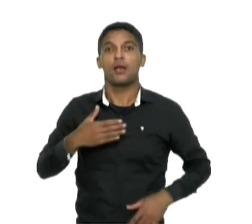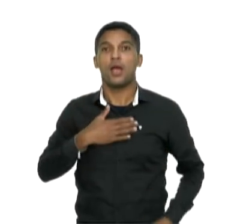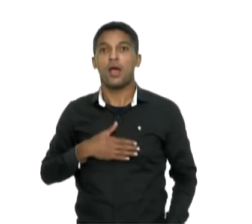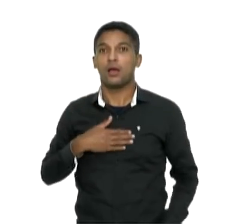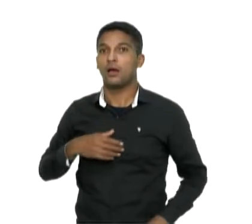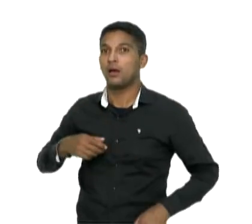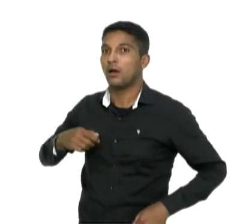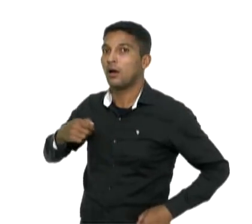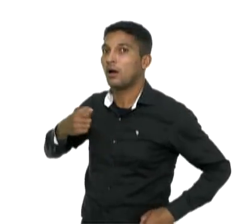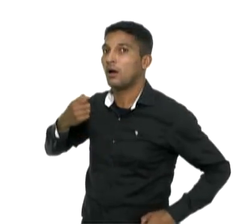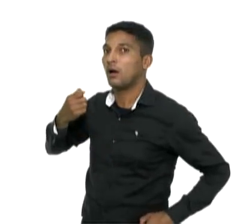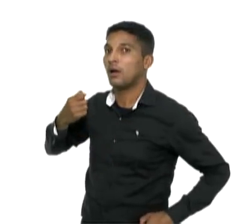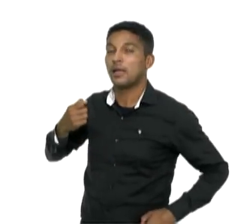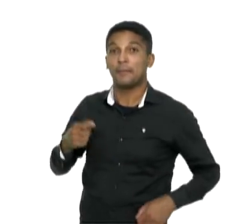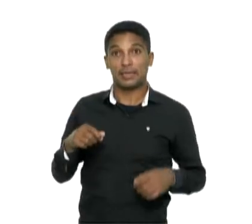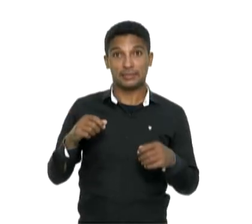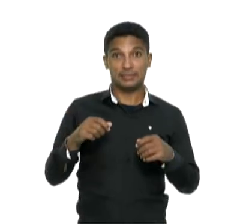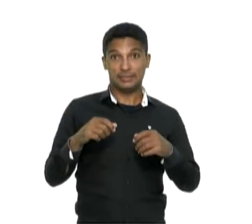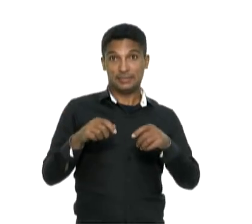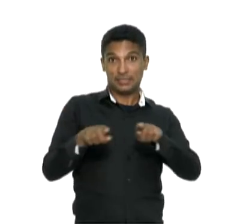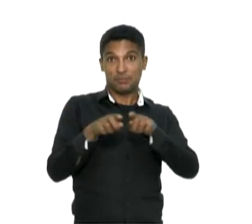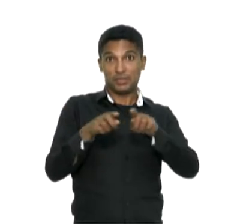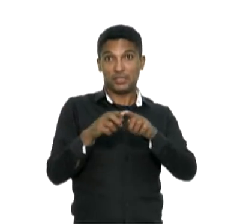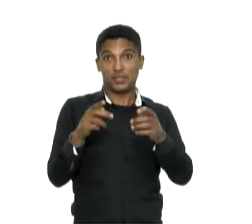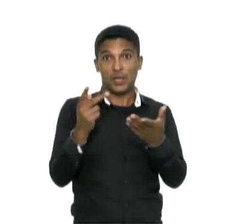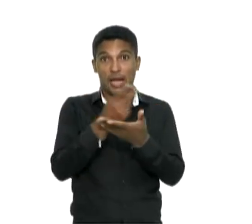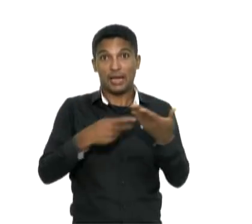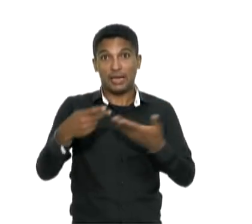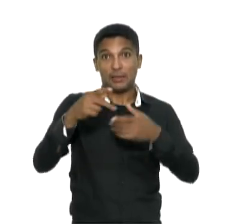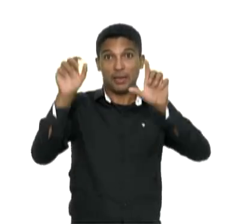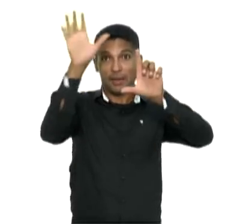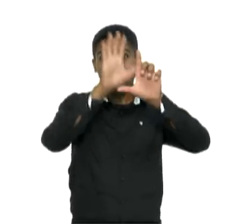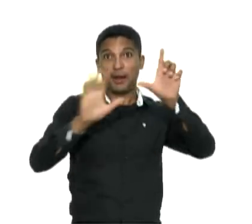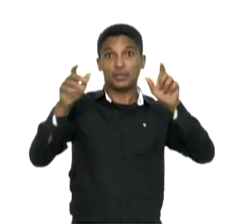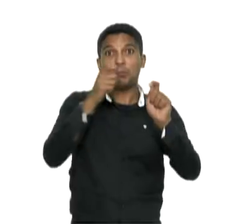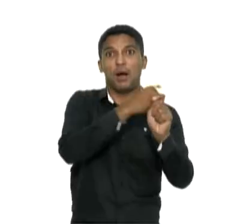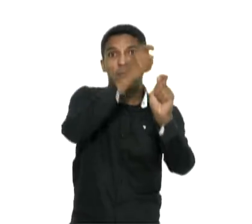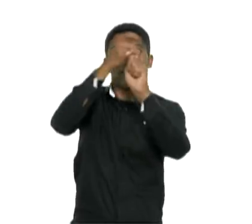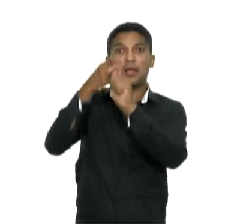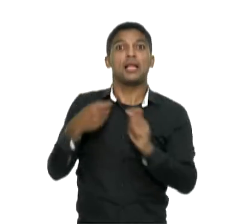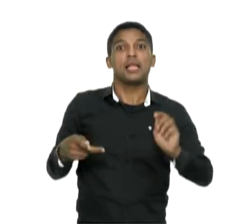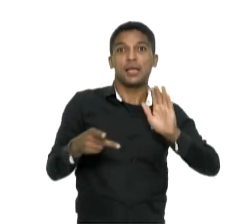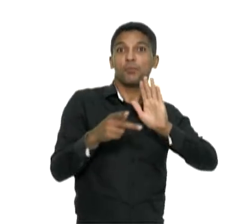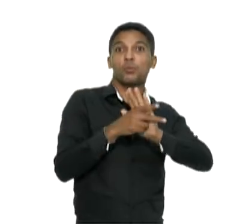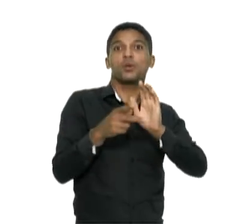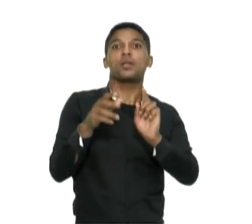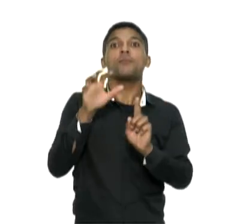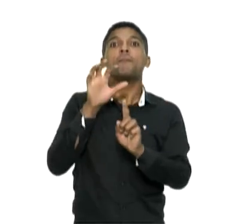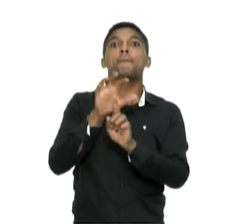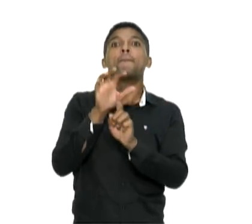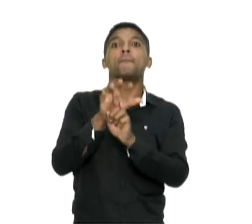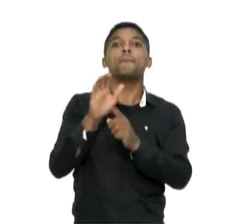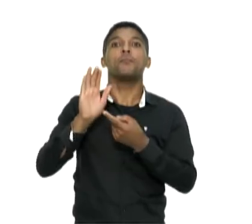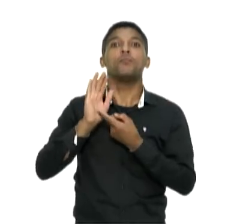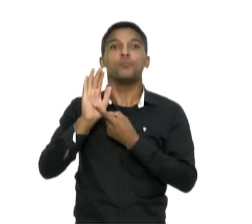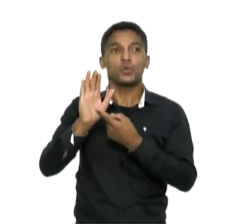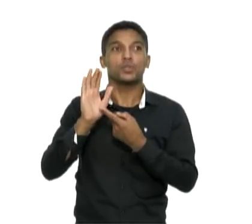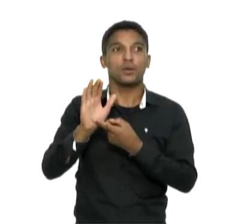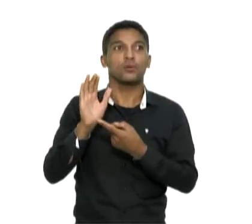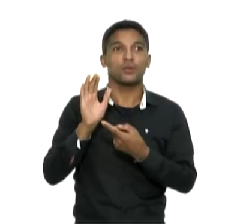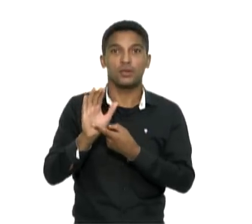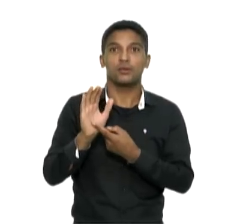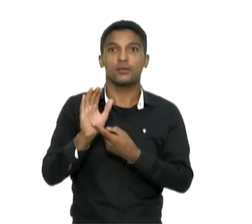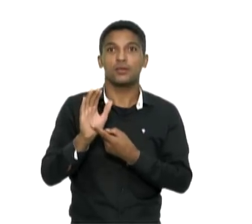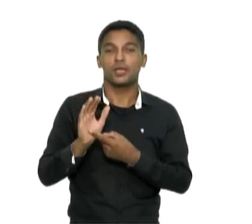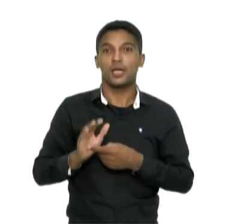do corpo de atleta, por exemplo, que também era um dos ideais de beleza lá do Renascimento. Então a gente vê essa